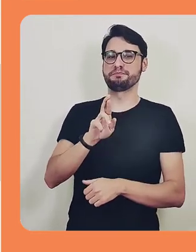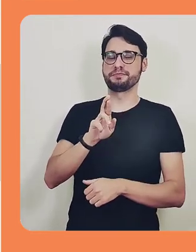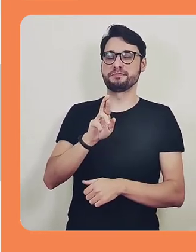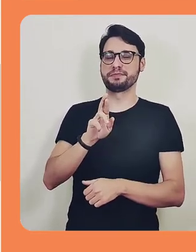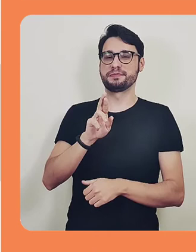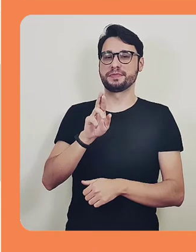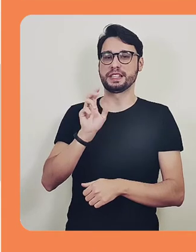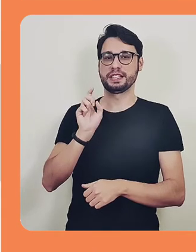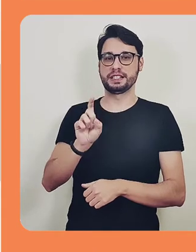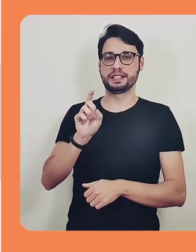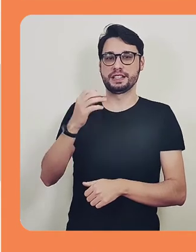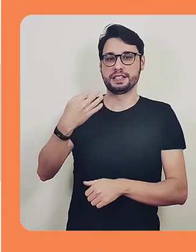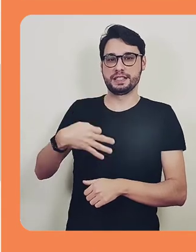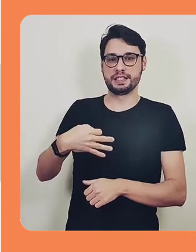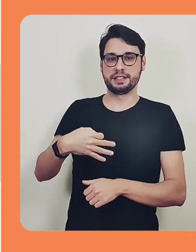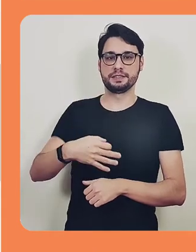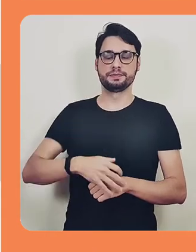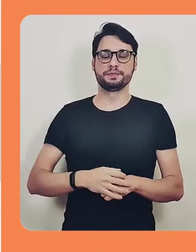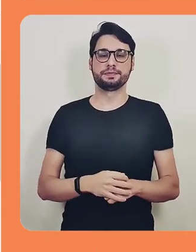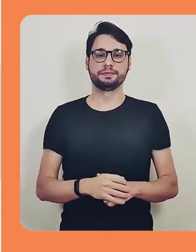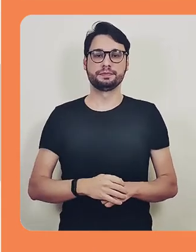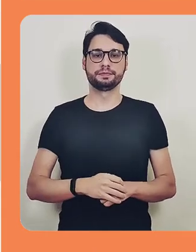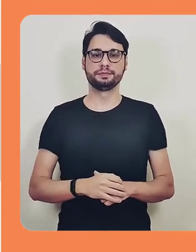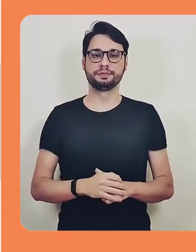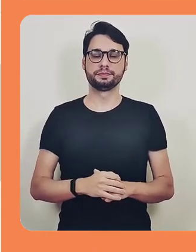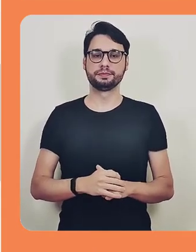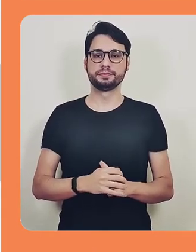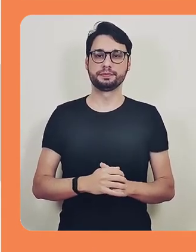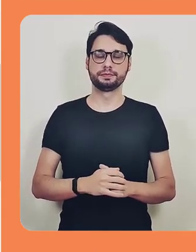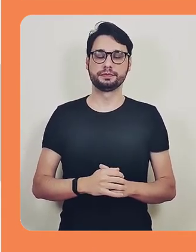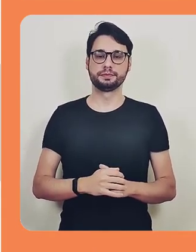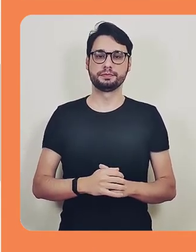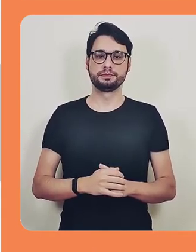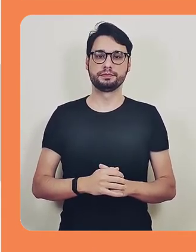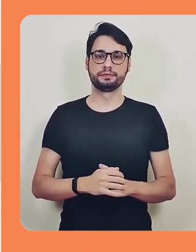afirmativa correta. Então, é a opção que você vai dar para o aluno.